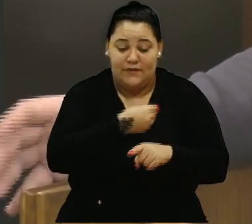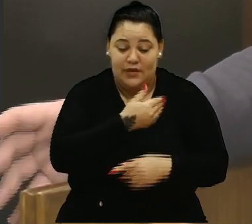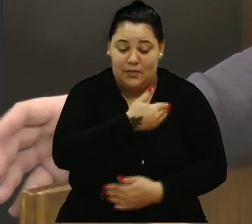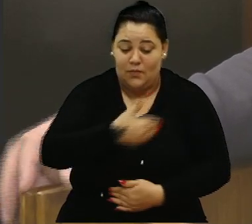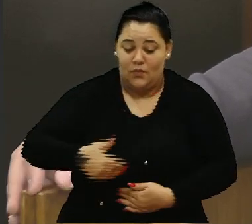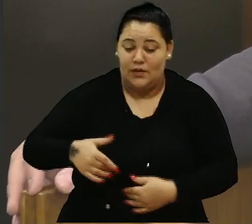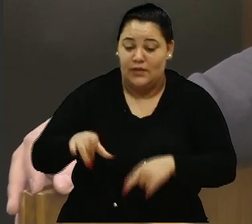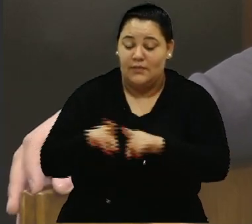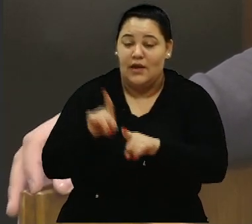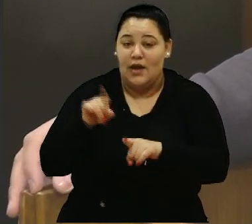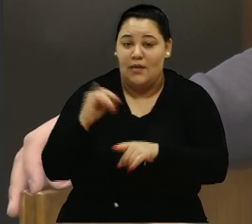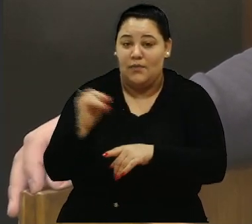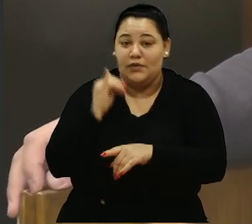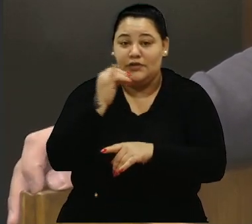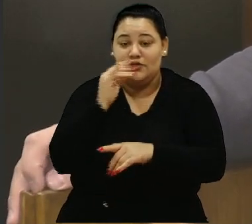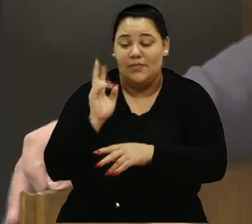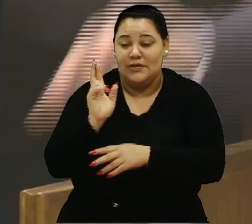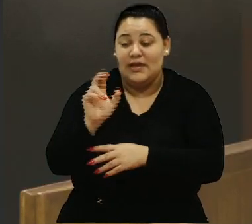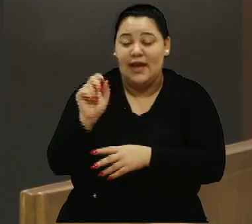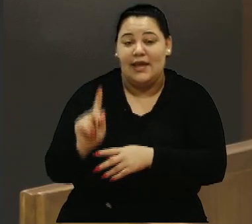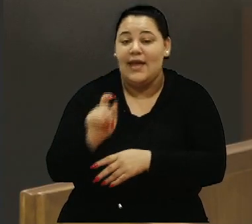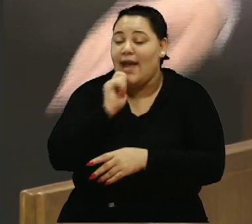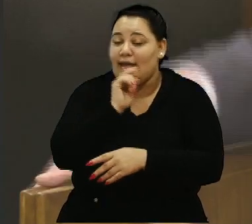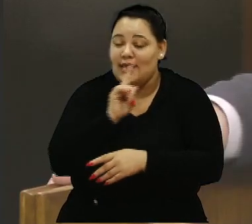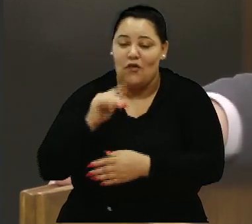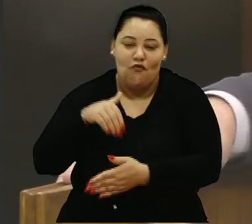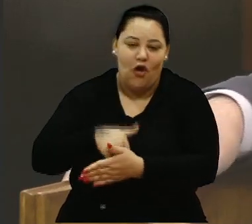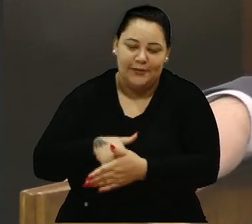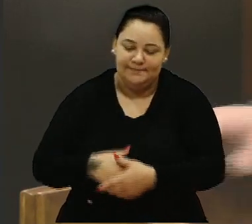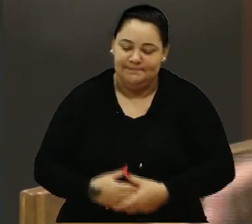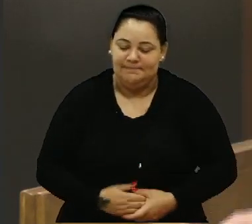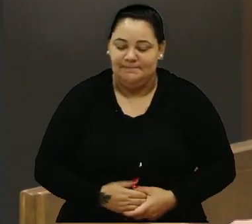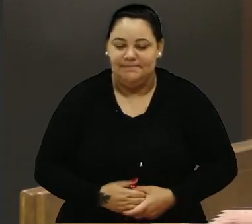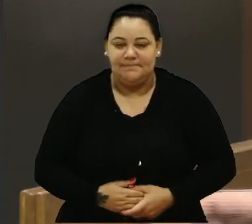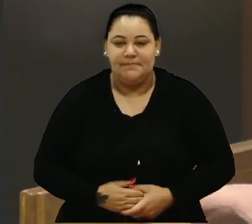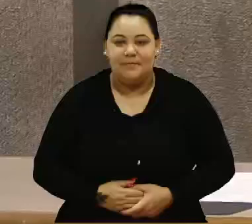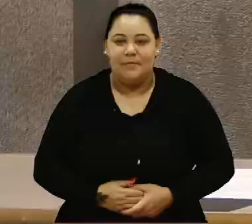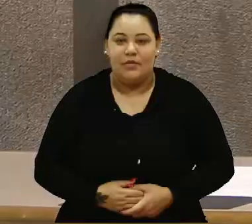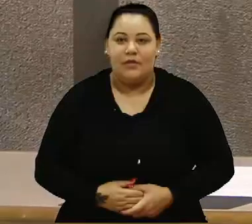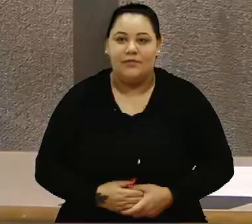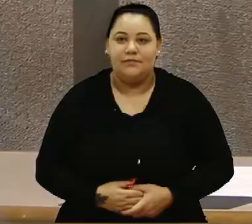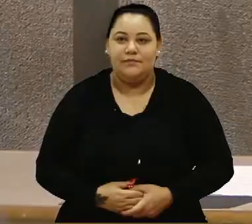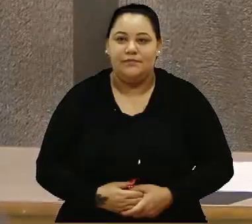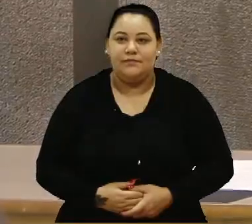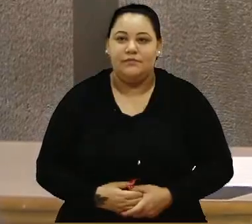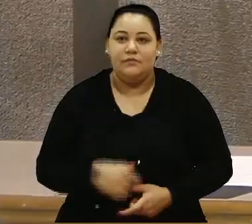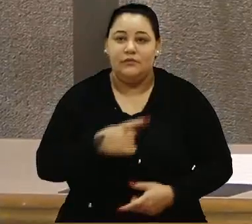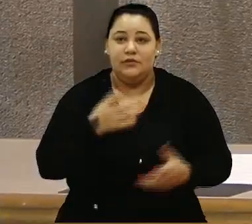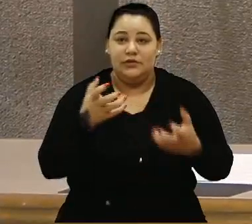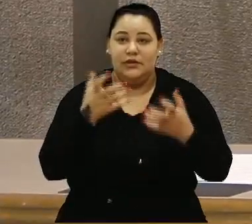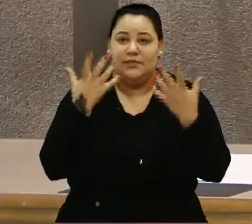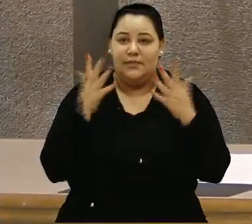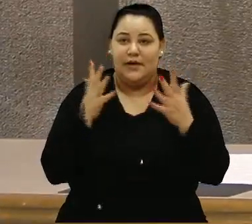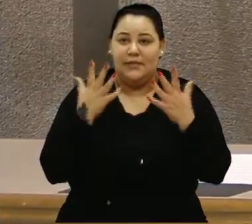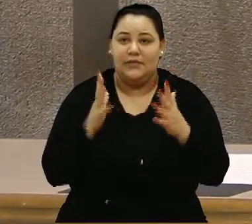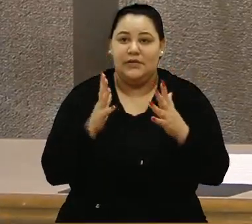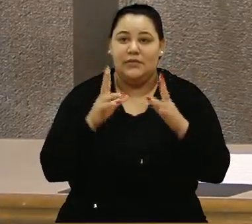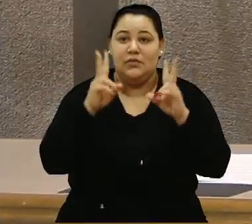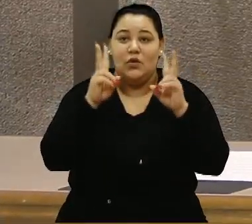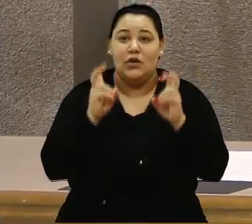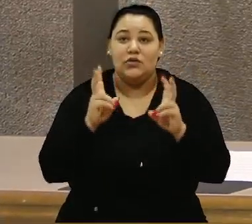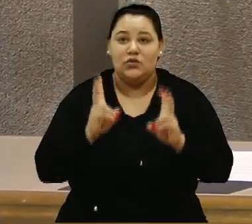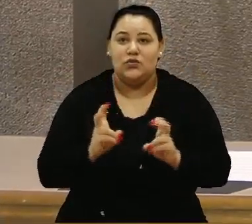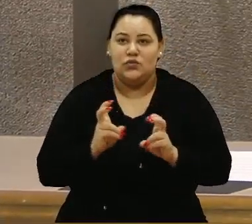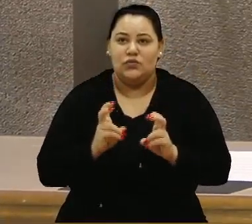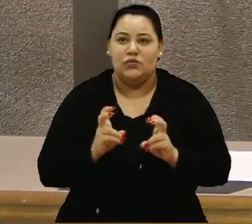voz àqueles que não têm voz. Então acho que o tema é oportuno. Vereadora Marisol, sua parte. Me parabenizar, vereador Caleb, pelo assunto, por